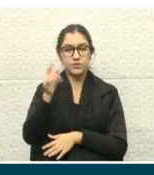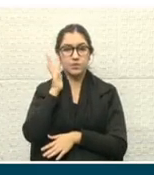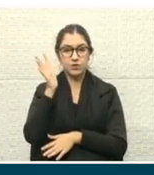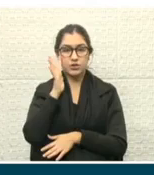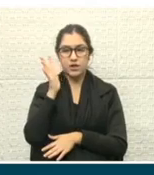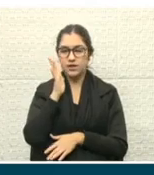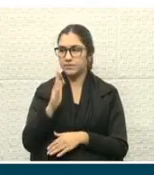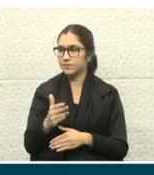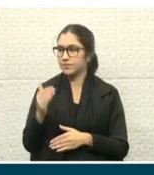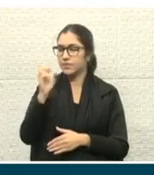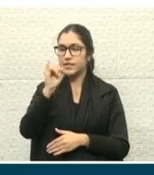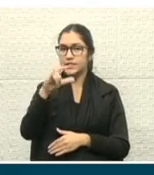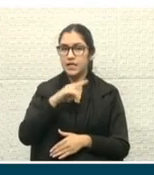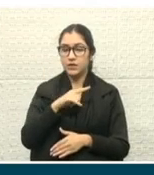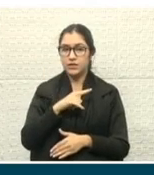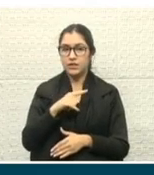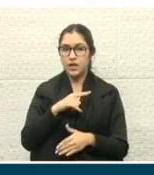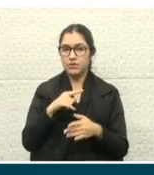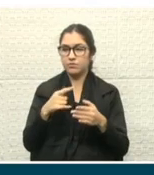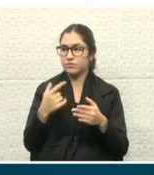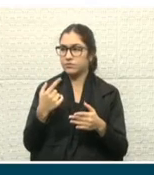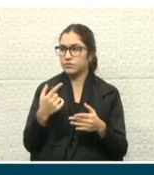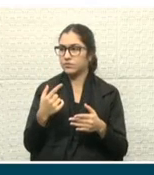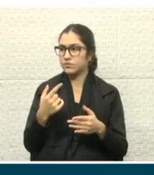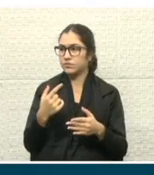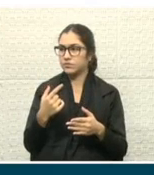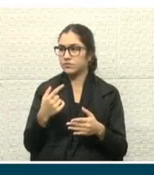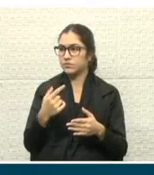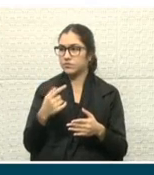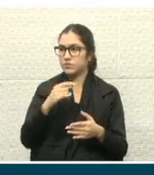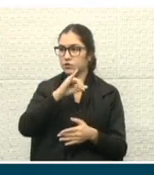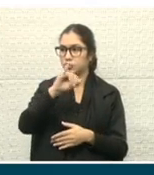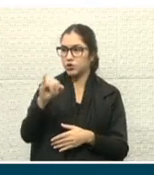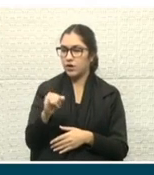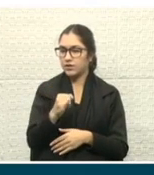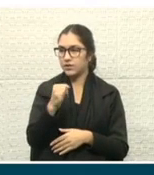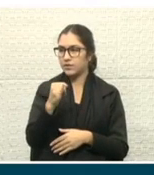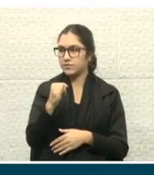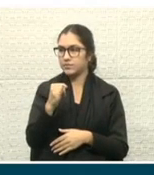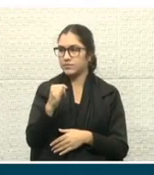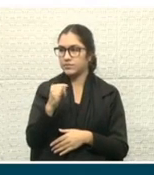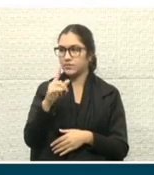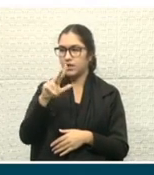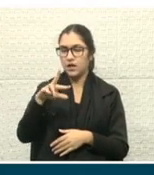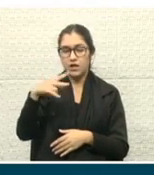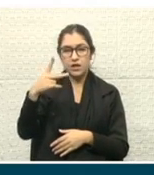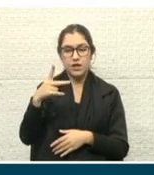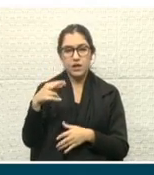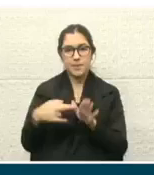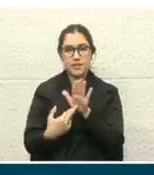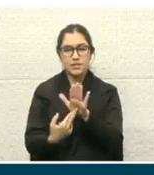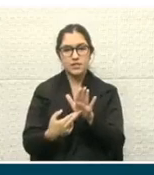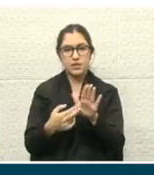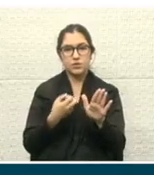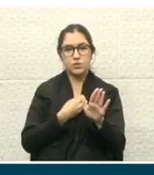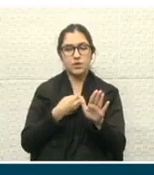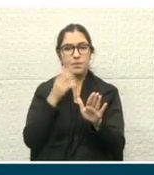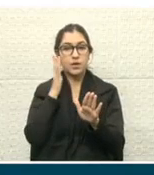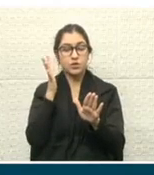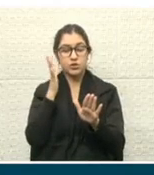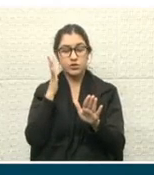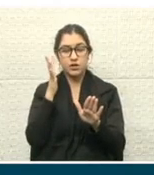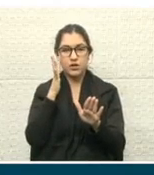imaginária. Se eu estivesse adotando o j como sendo a representação da unidade